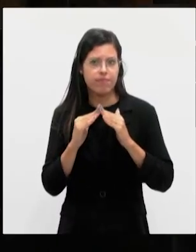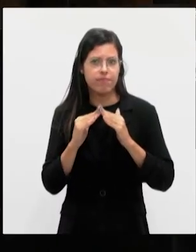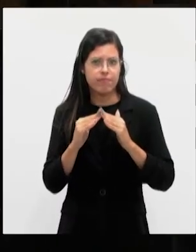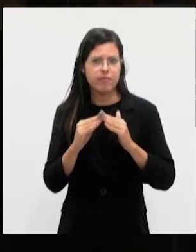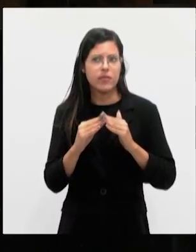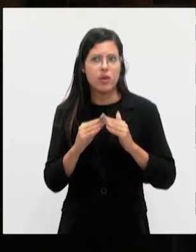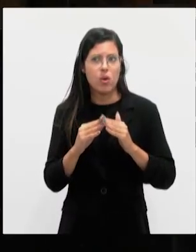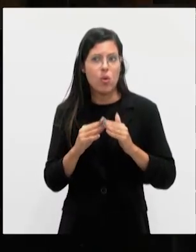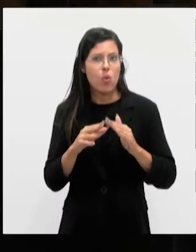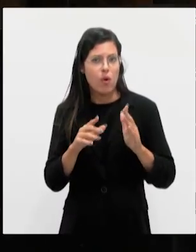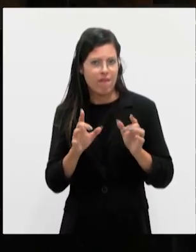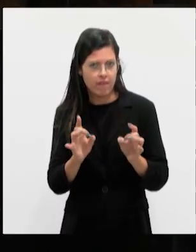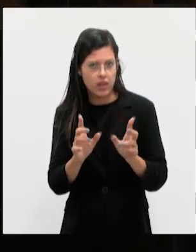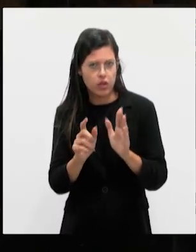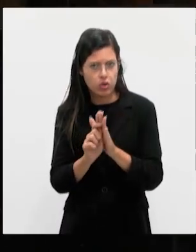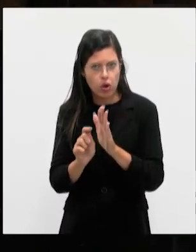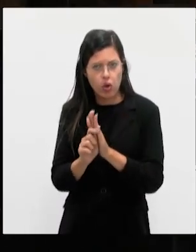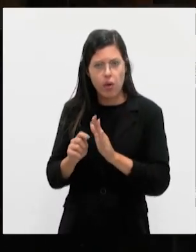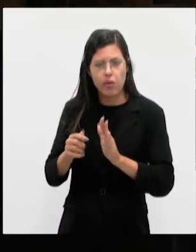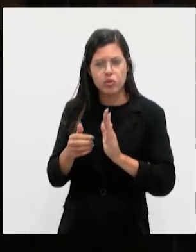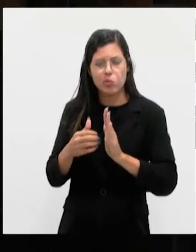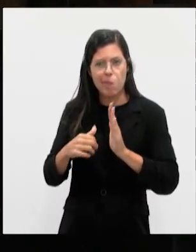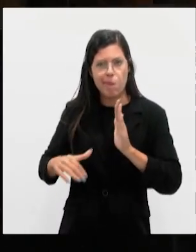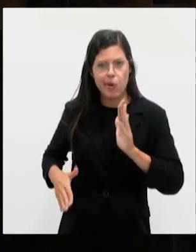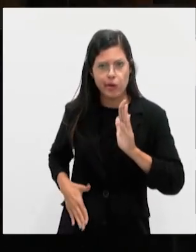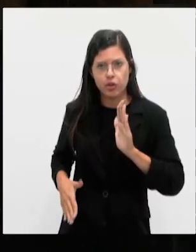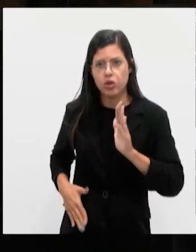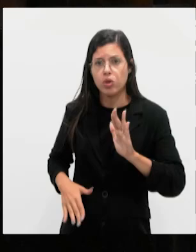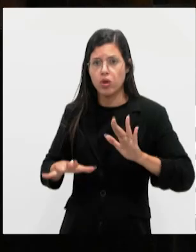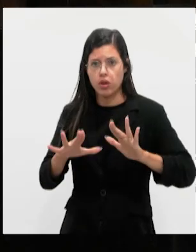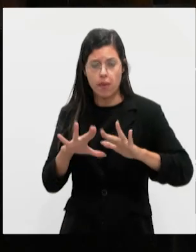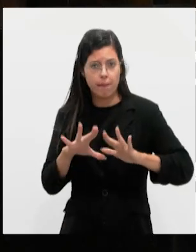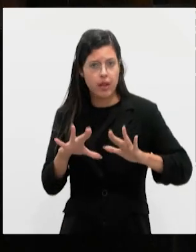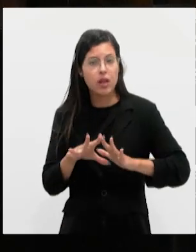tráfico e a milícia tomando conta do mercado imobiliário nessas regiões.